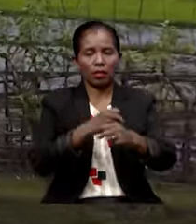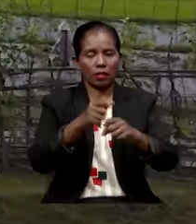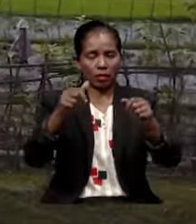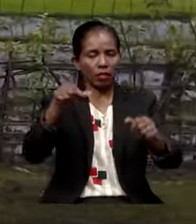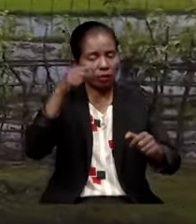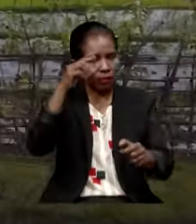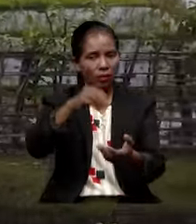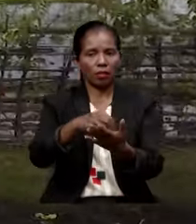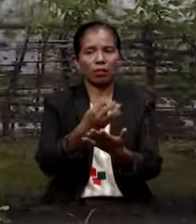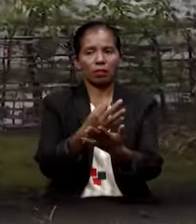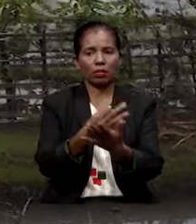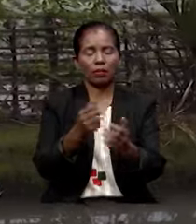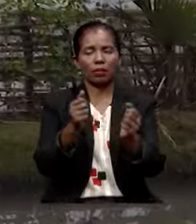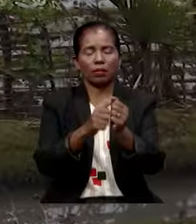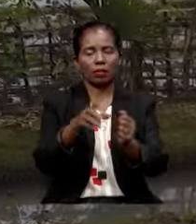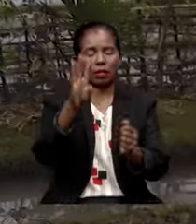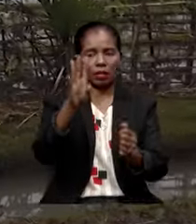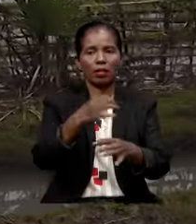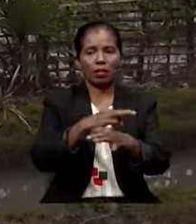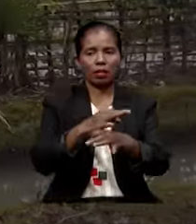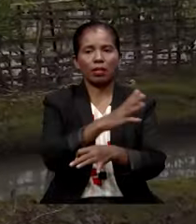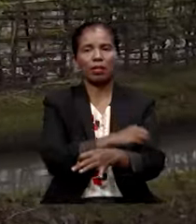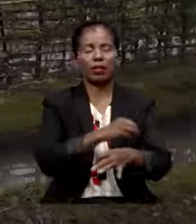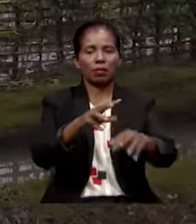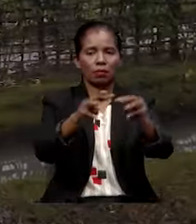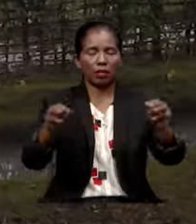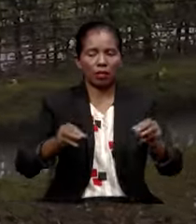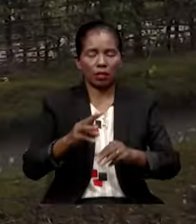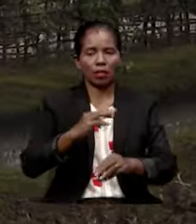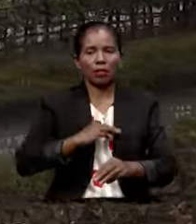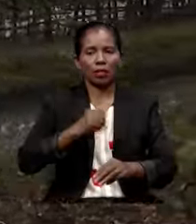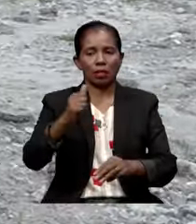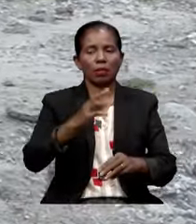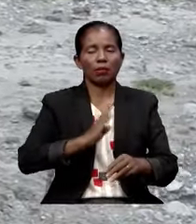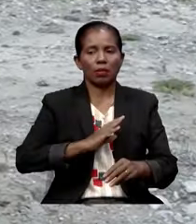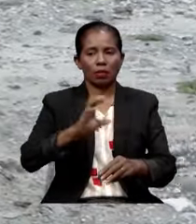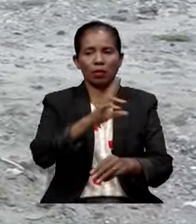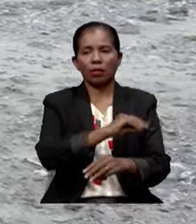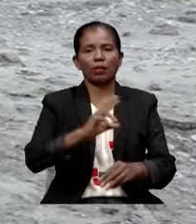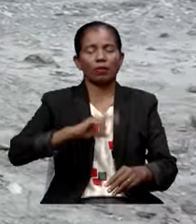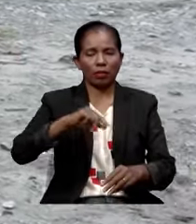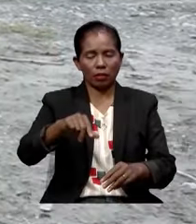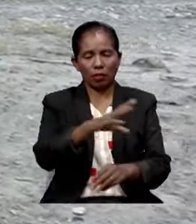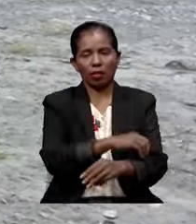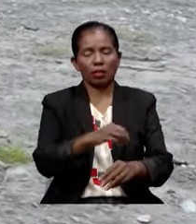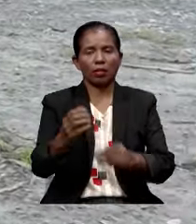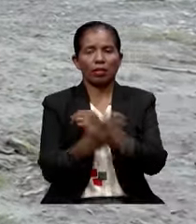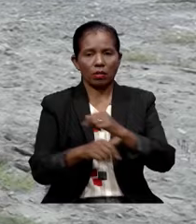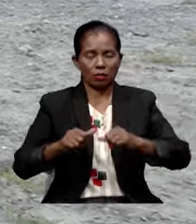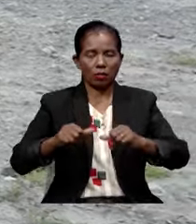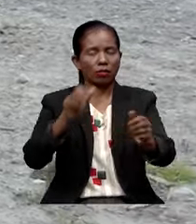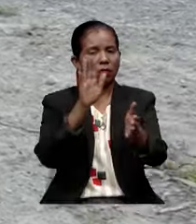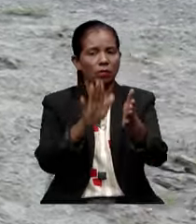um orçamento to com a treze, onde reabilita irrigação em município Maliana, Balcão no Viqueque, mas bem produção relaram continua